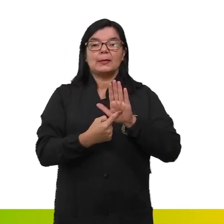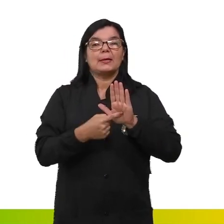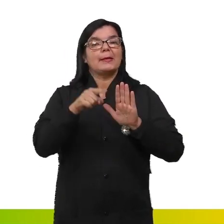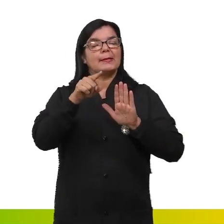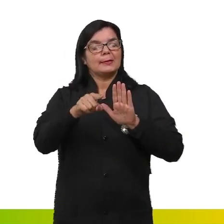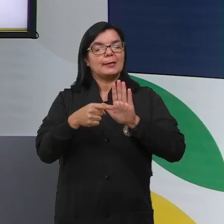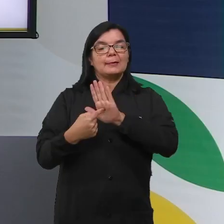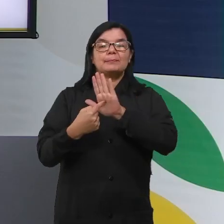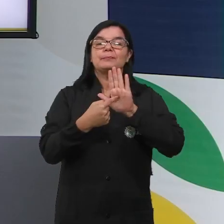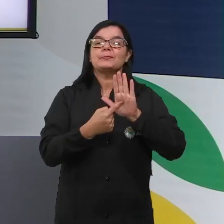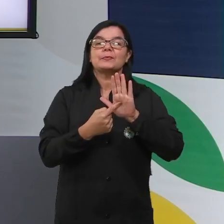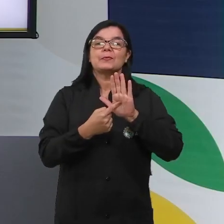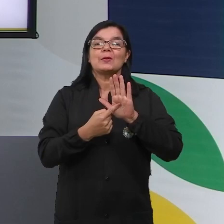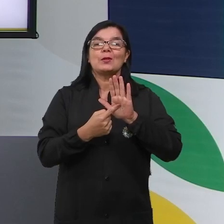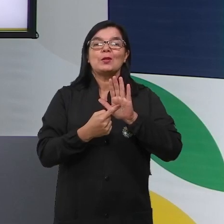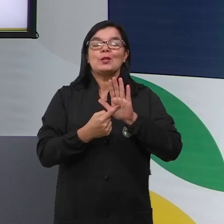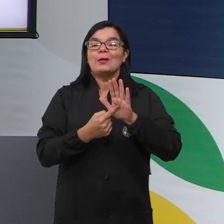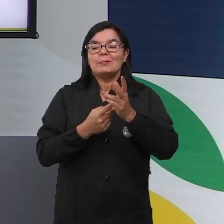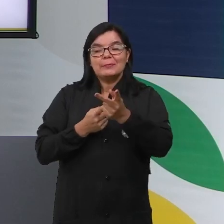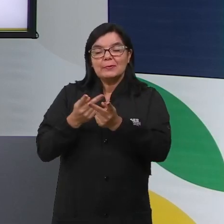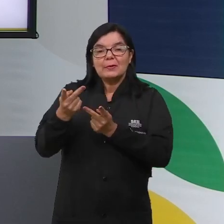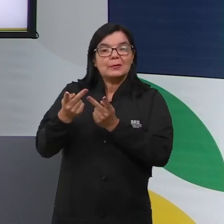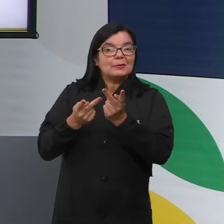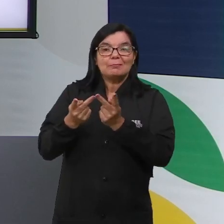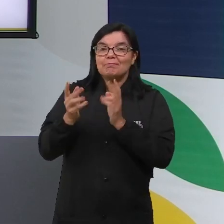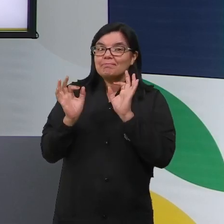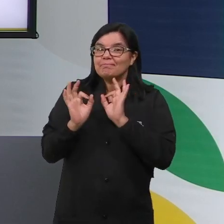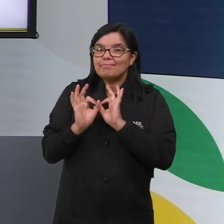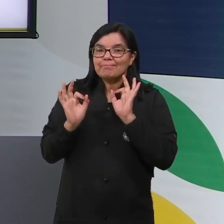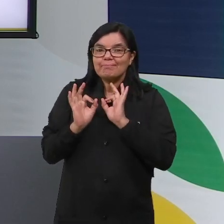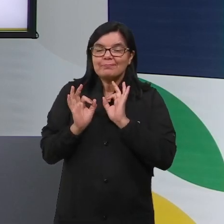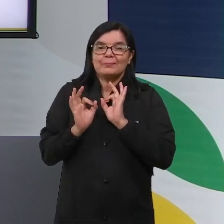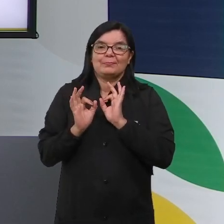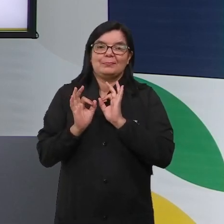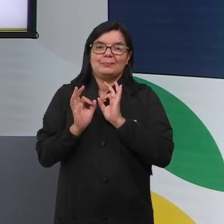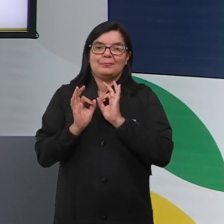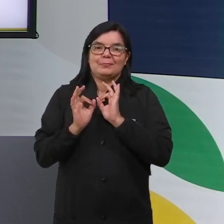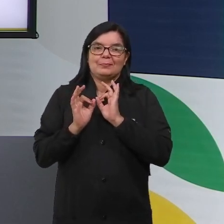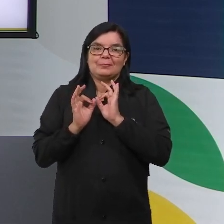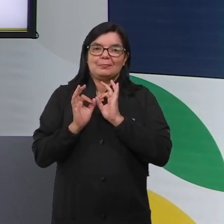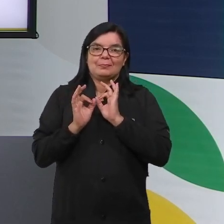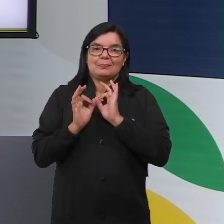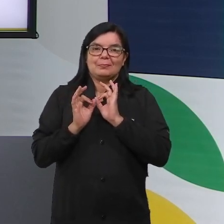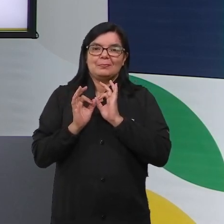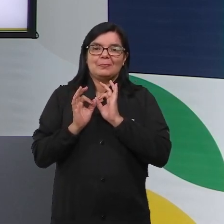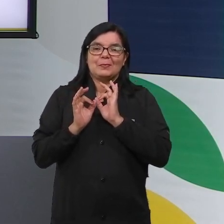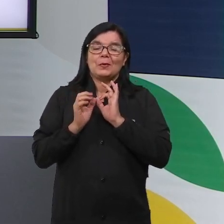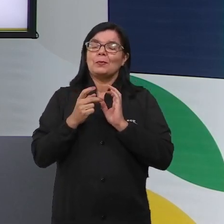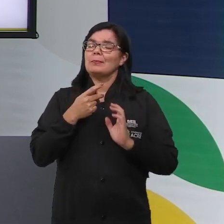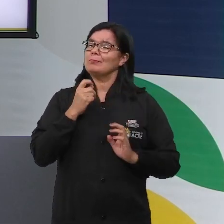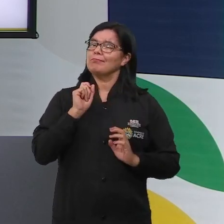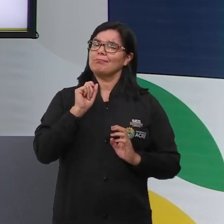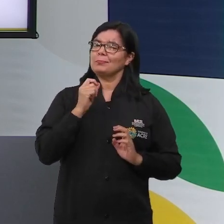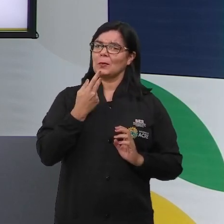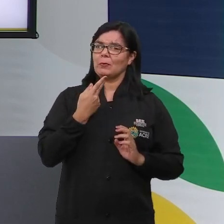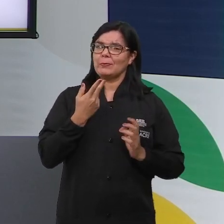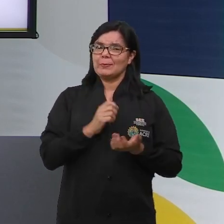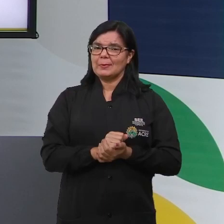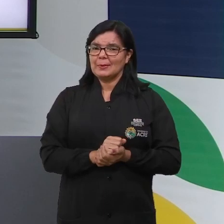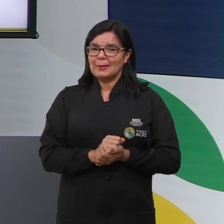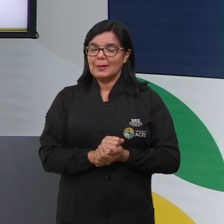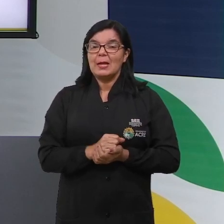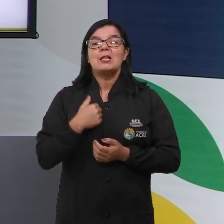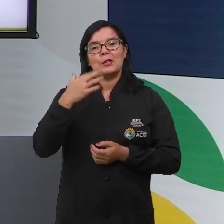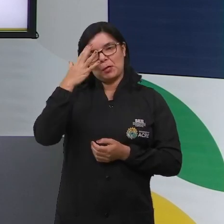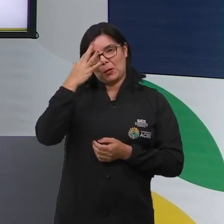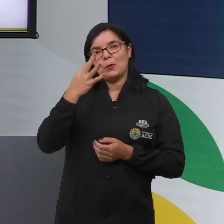nessa sua apresentação você não planeja. O que eu vou falar? Você com certeza já